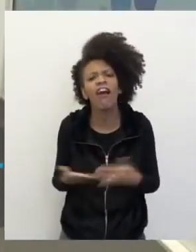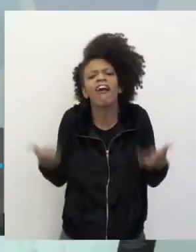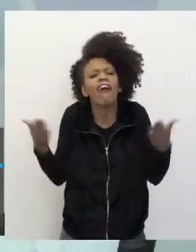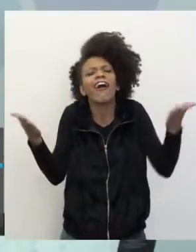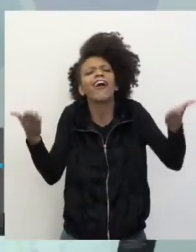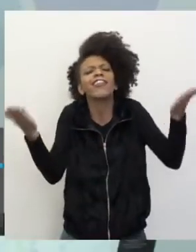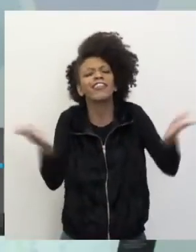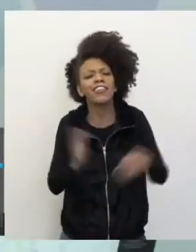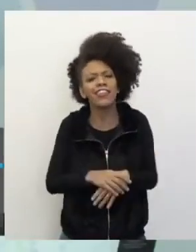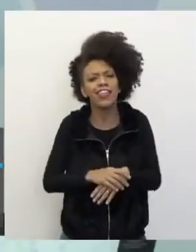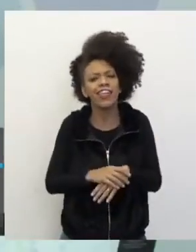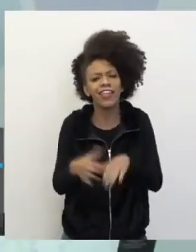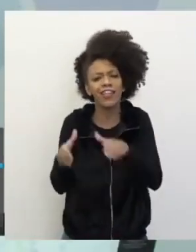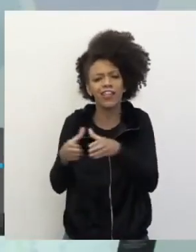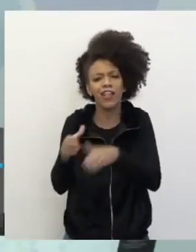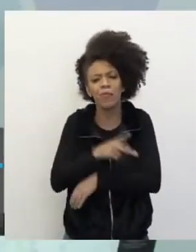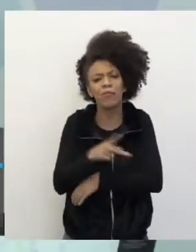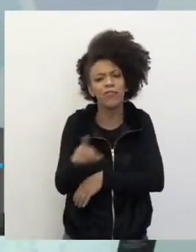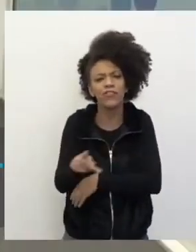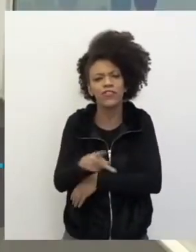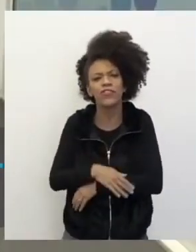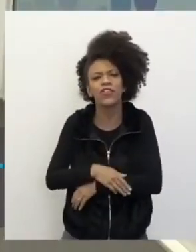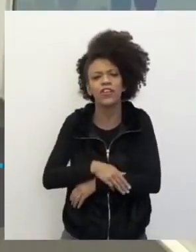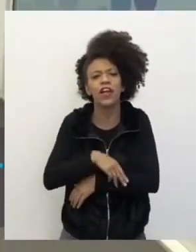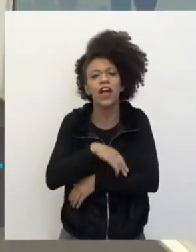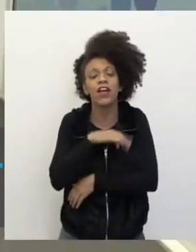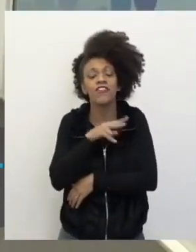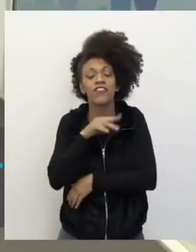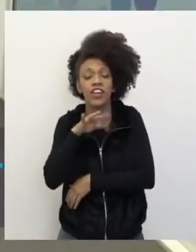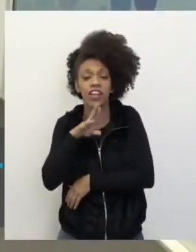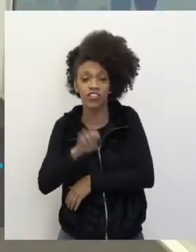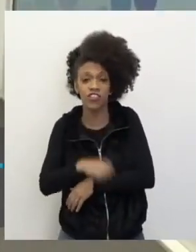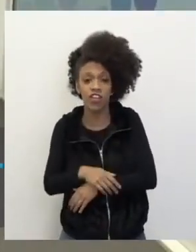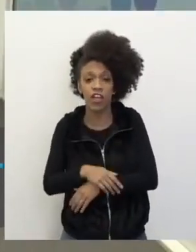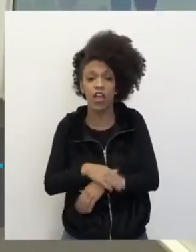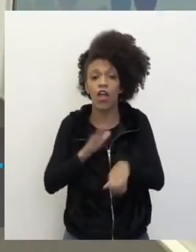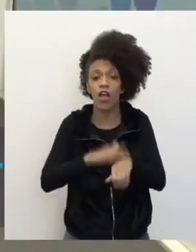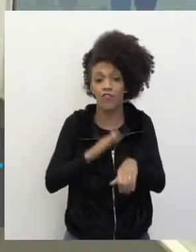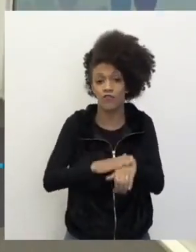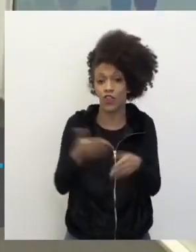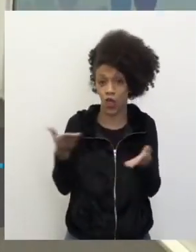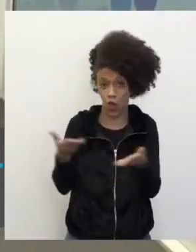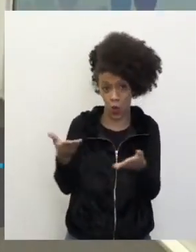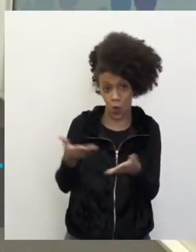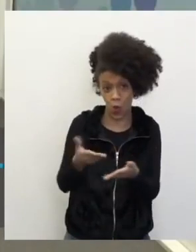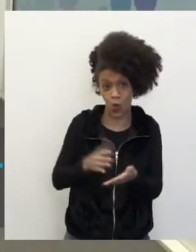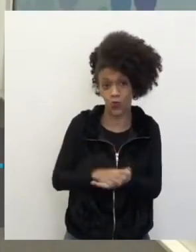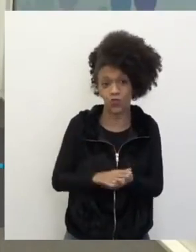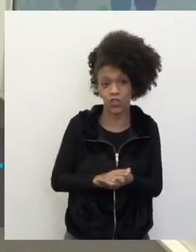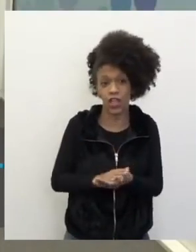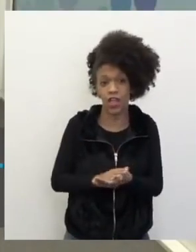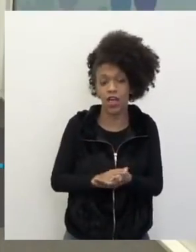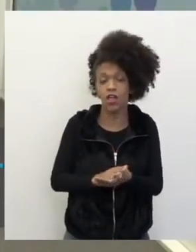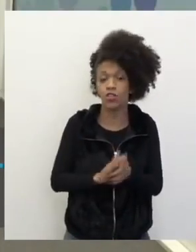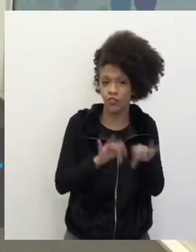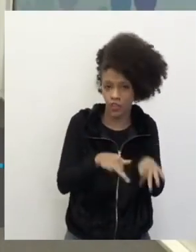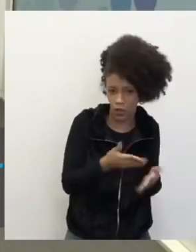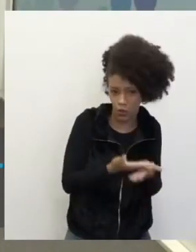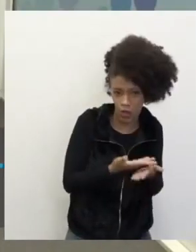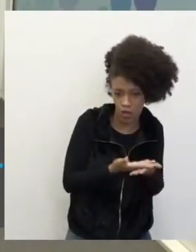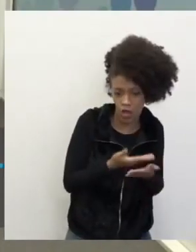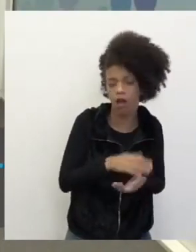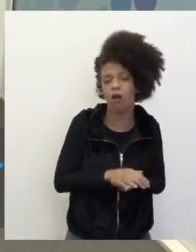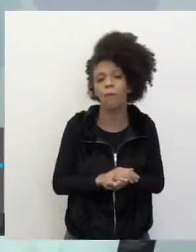da professora Elinete? Gente, hoje eu fiz um meet. Eles estavam em aula, Mauro. Hoje, depois do almoço, a professora Elinete, lá